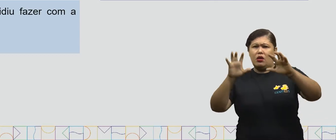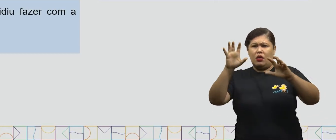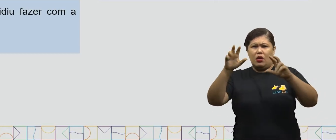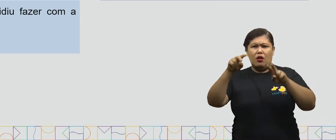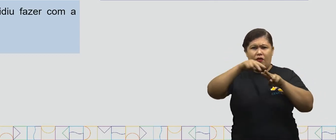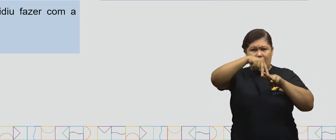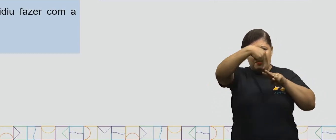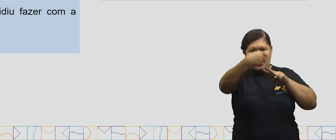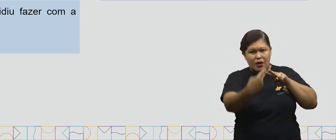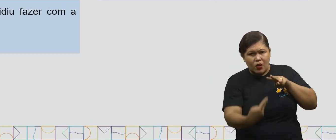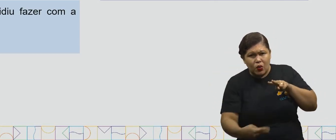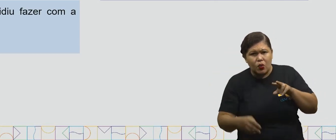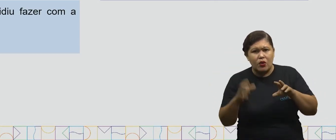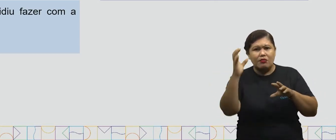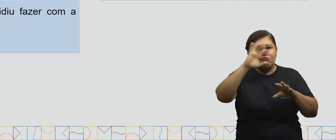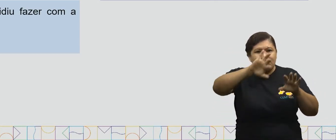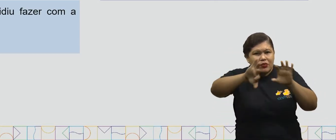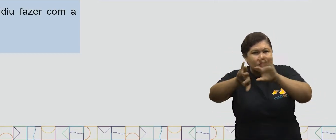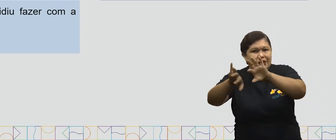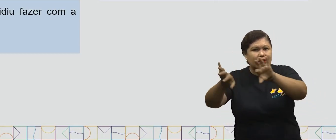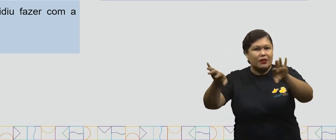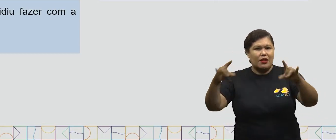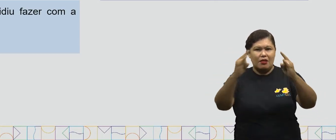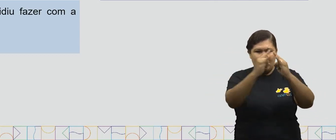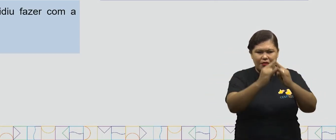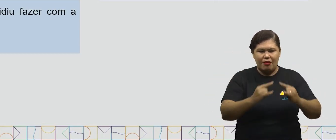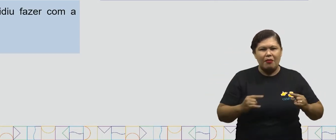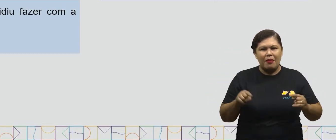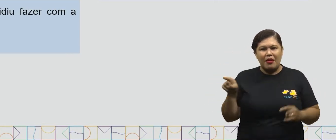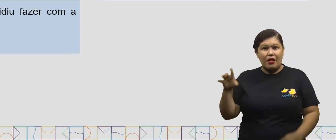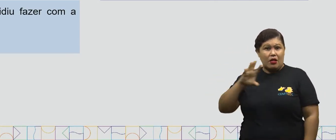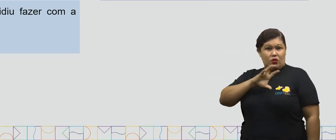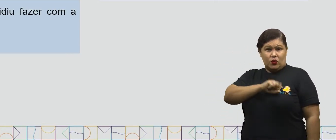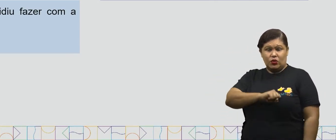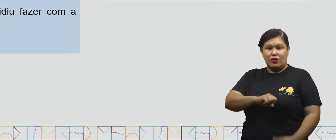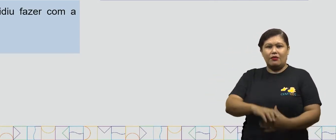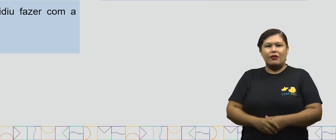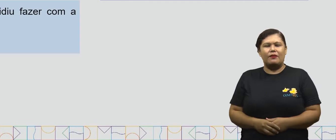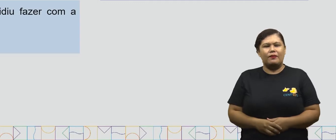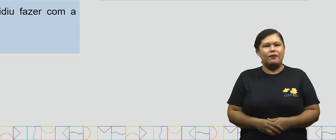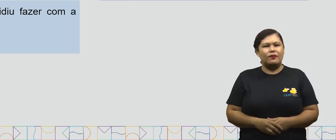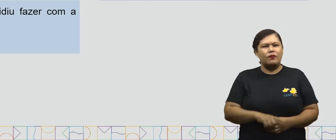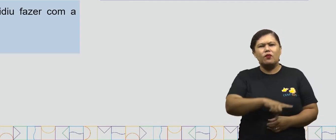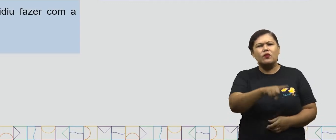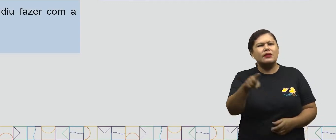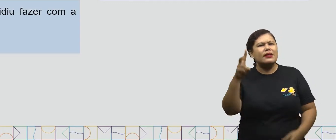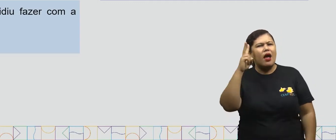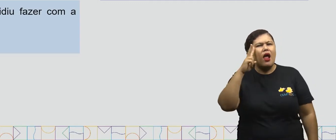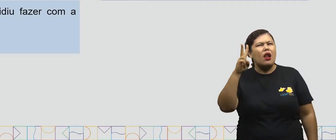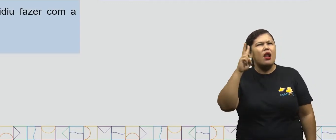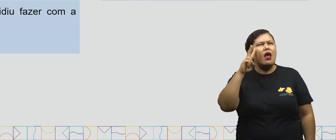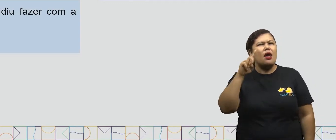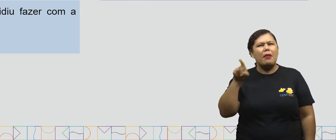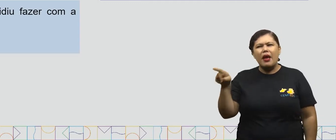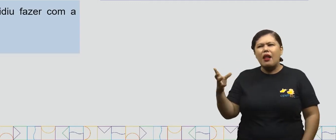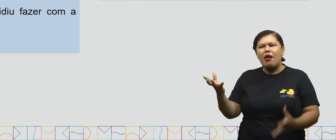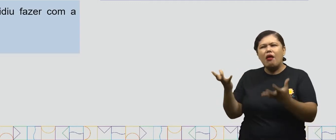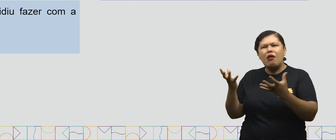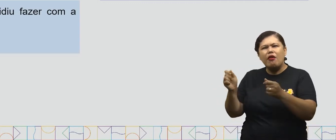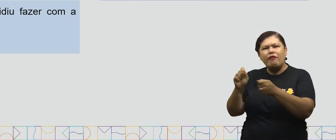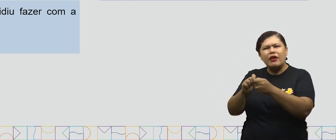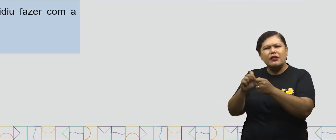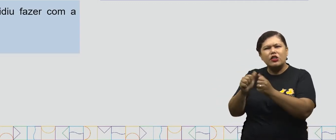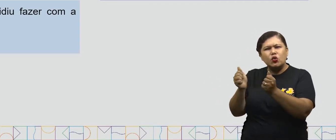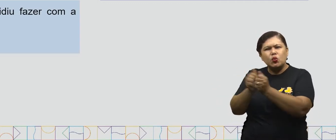escaladas, mergulhos, trilhas, acampamentos. Bom, você se lembra o que Luana decidiu fazer com a